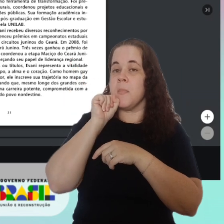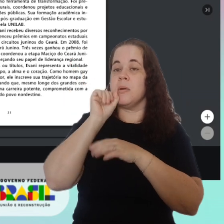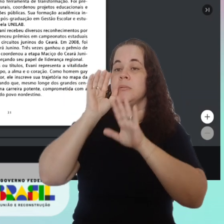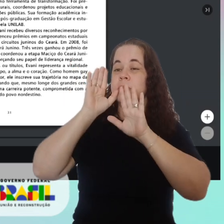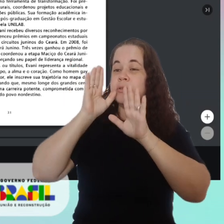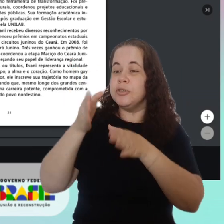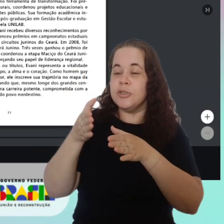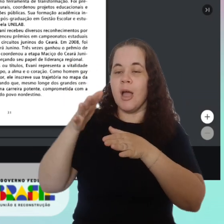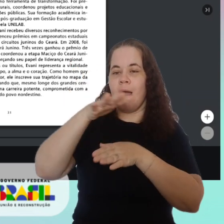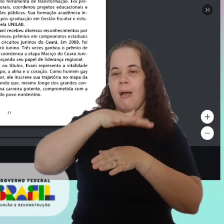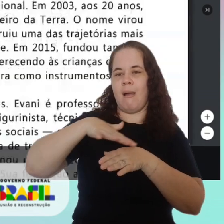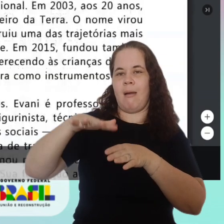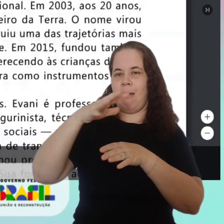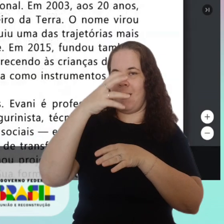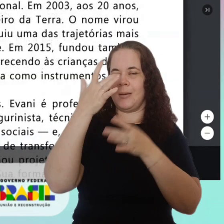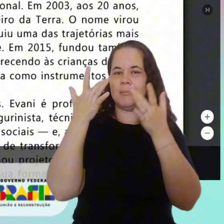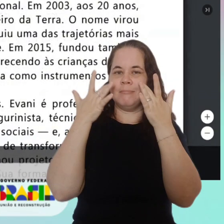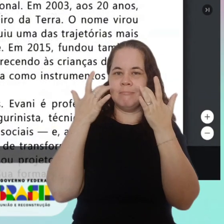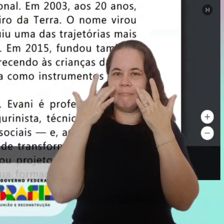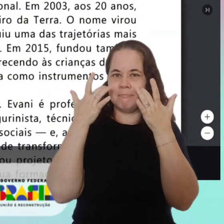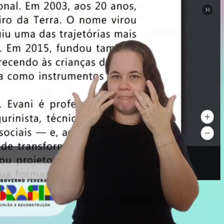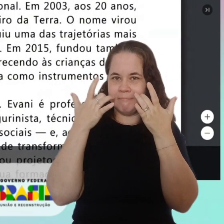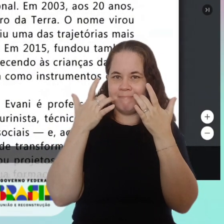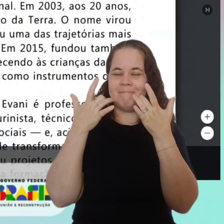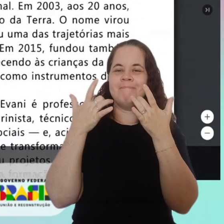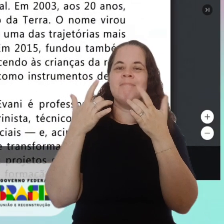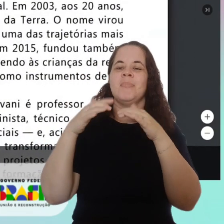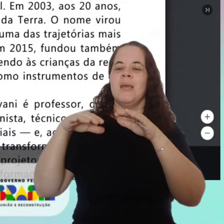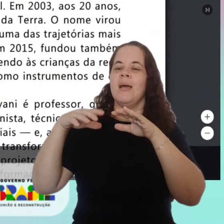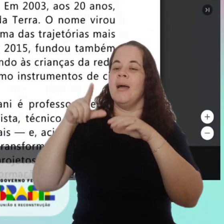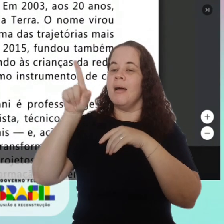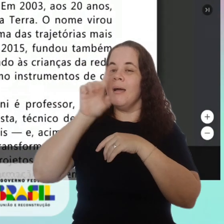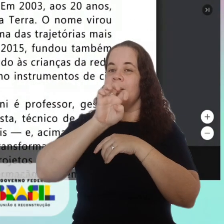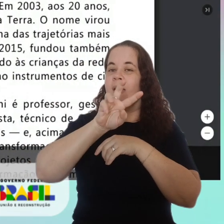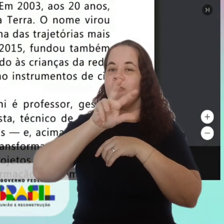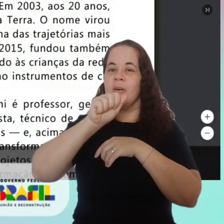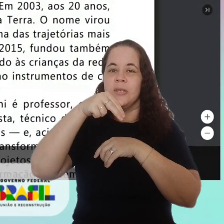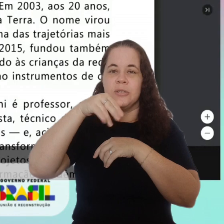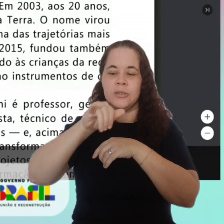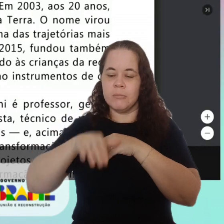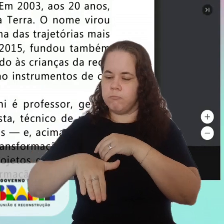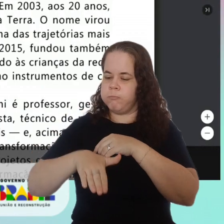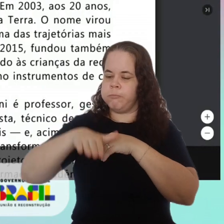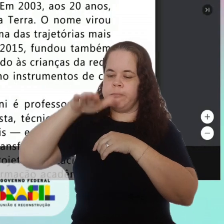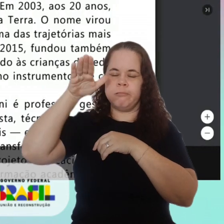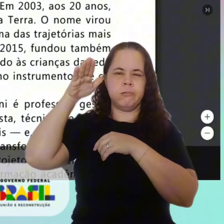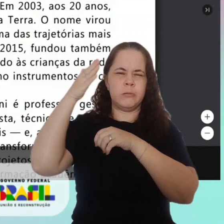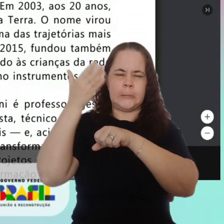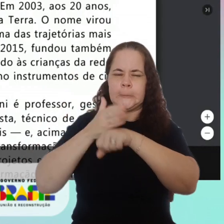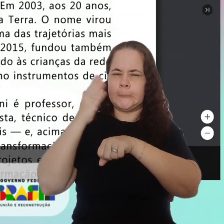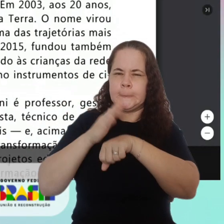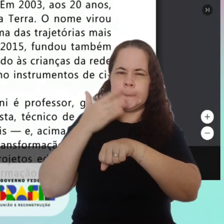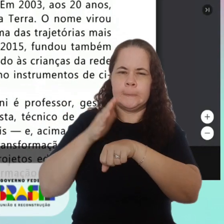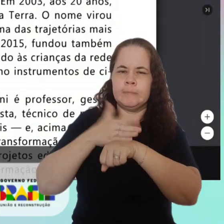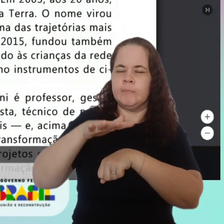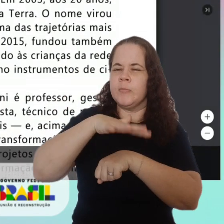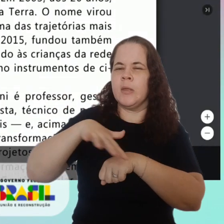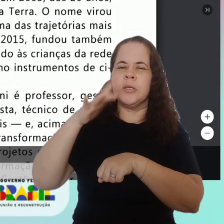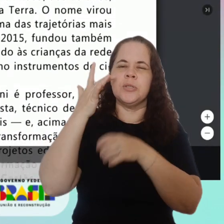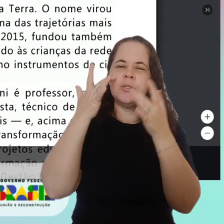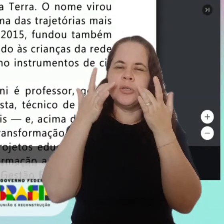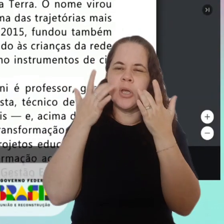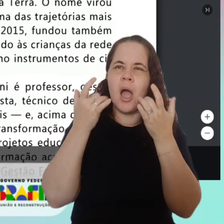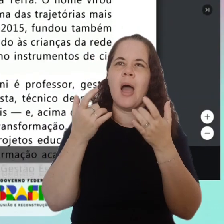já nasceu nesse meio cultural e daí continua a sua história. Então ele faz teatro, faz Paixão de